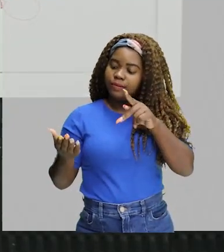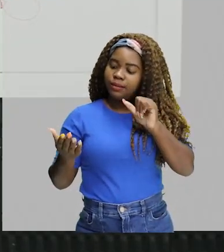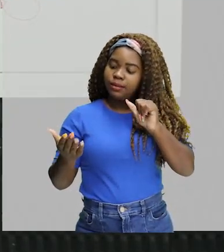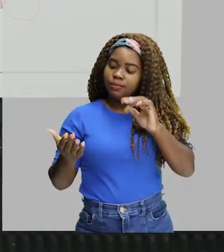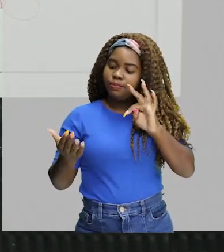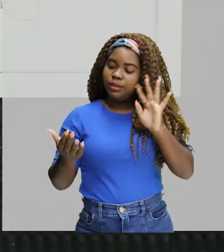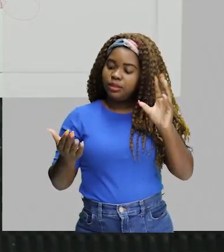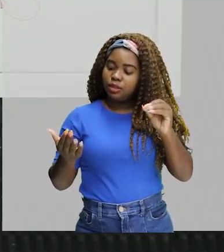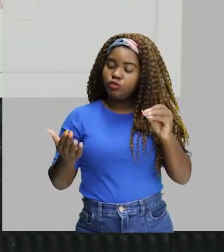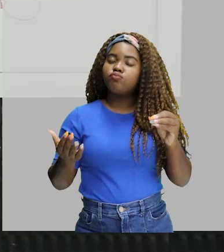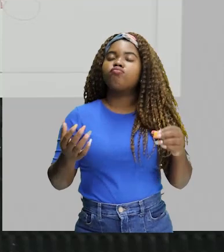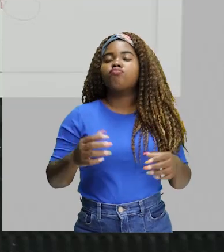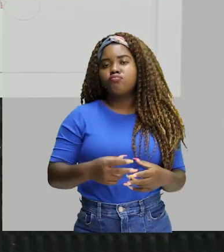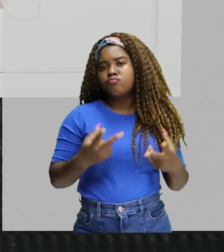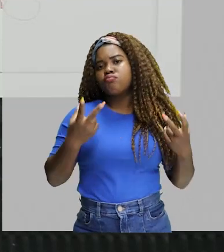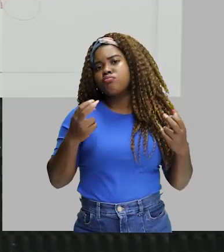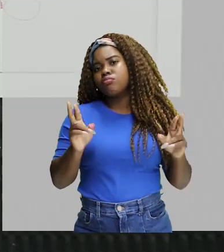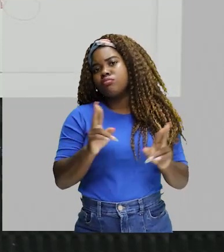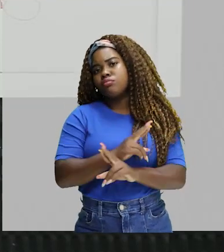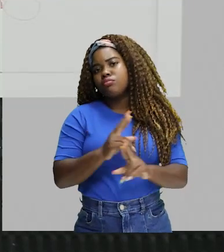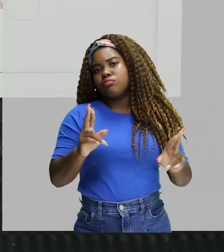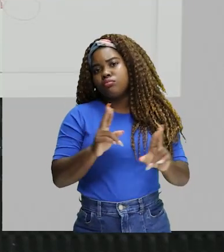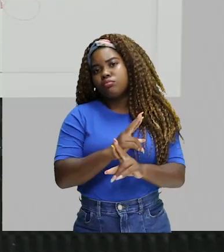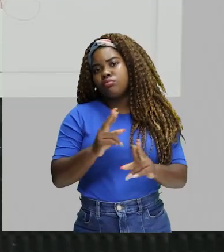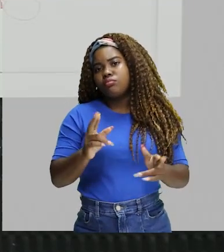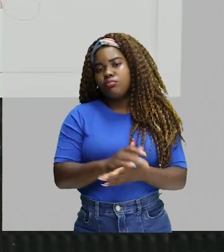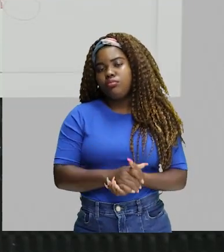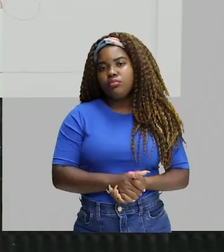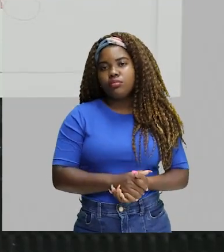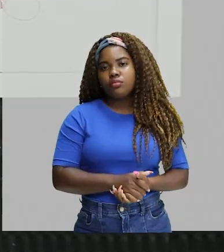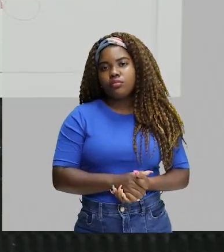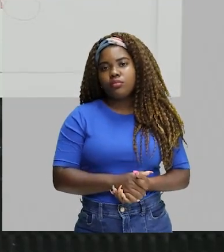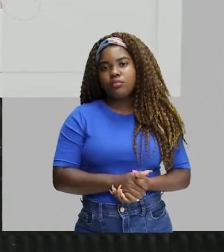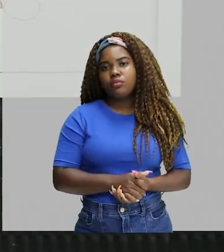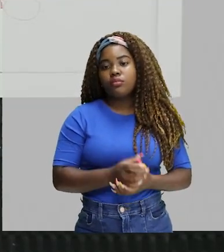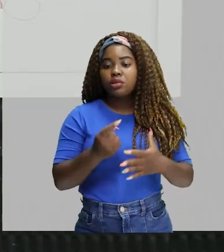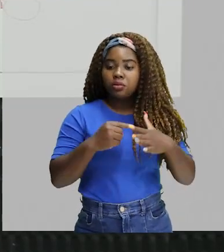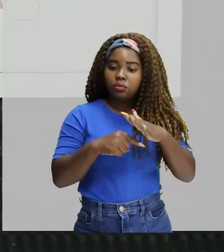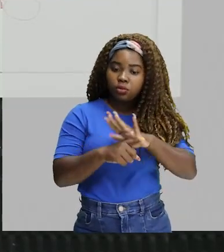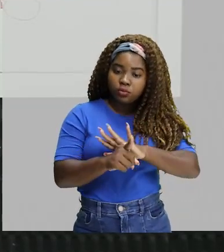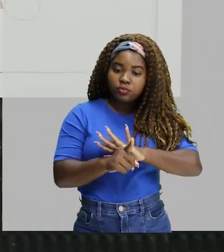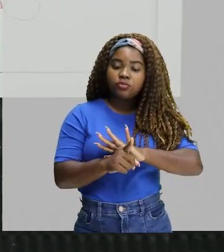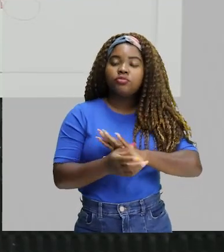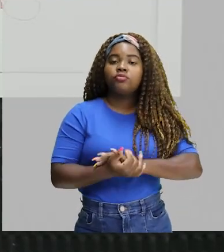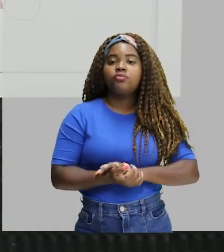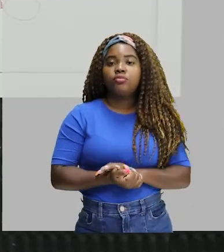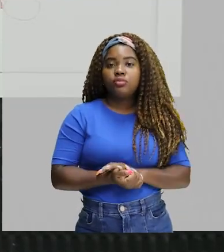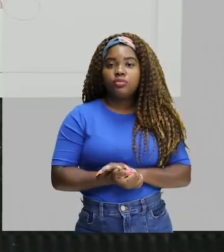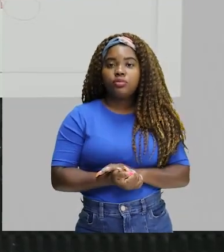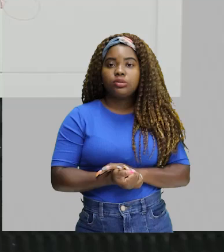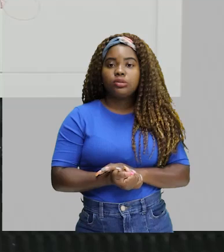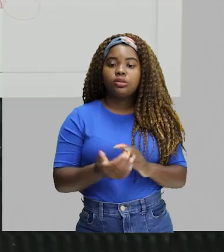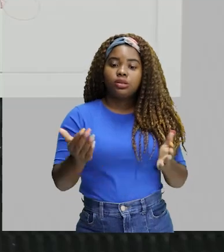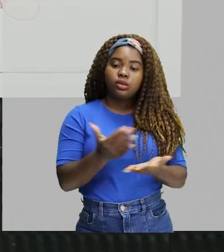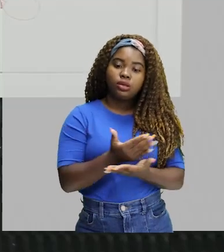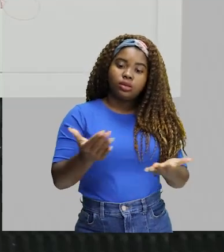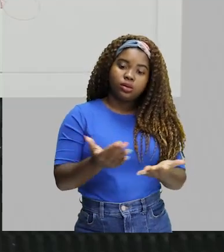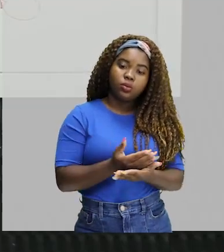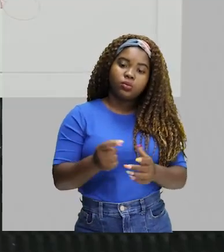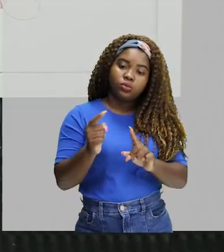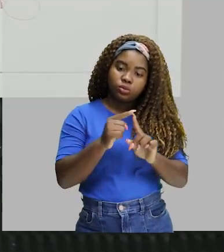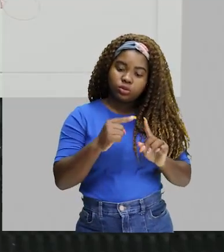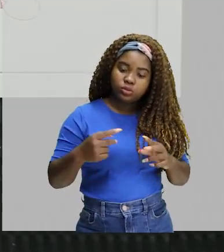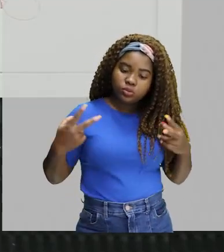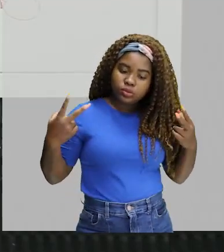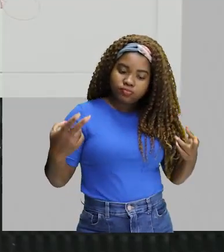habilmente perceberá a relação entre eles, a relação íntima, né, e em muitos pontos